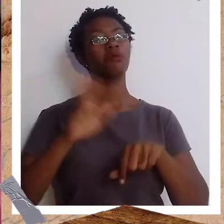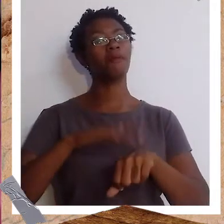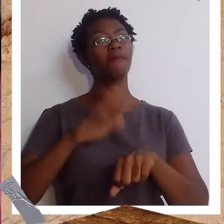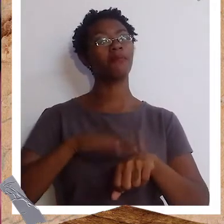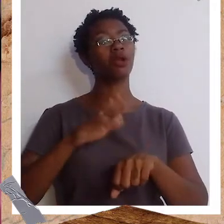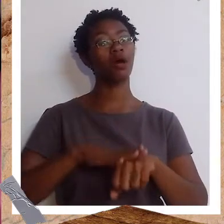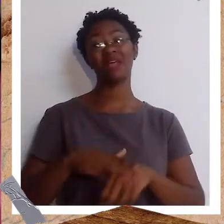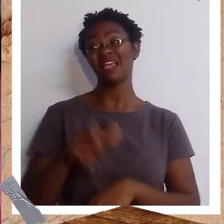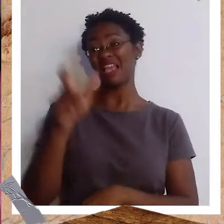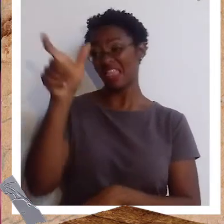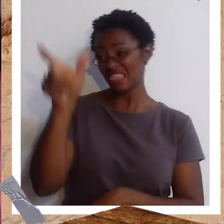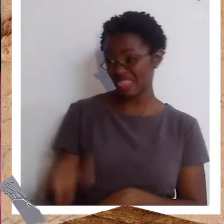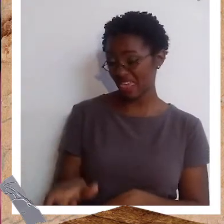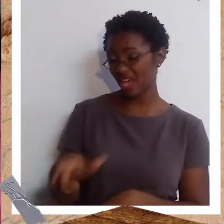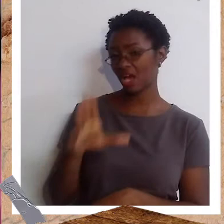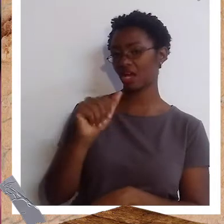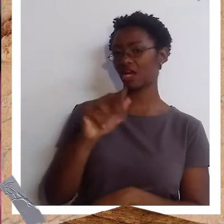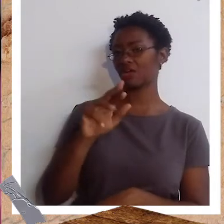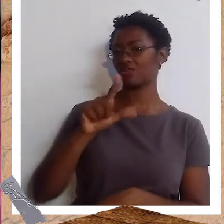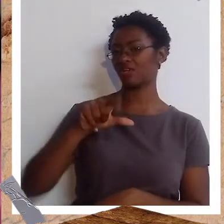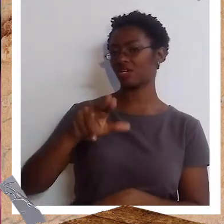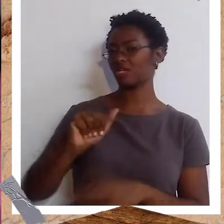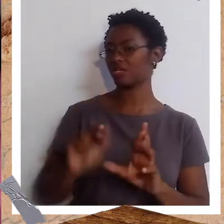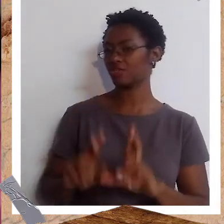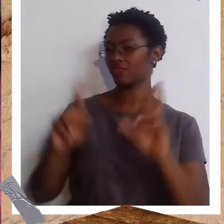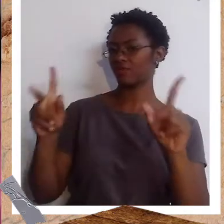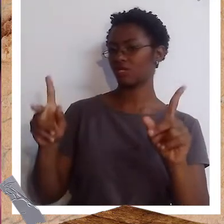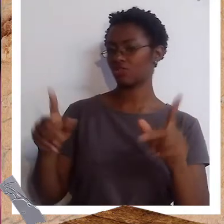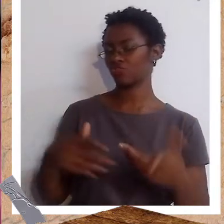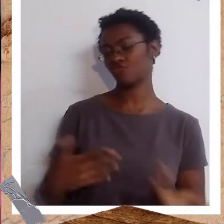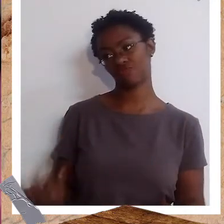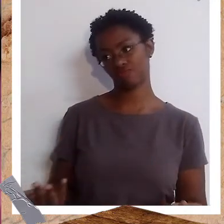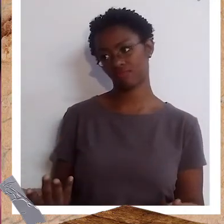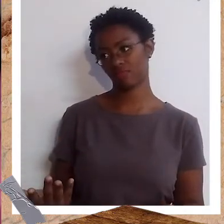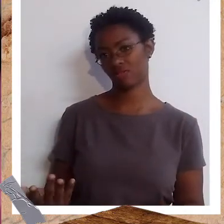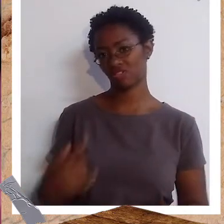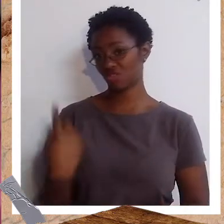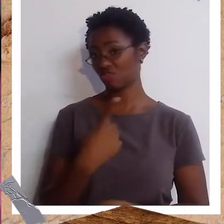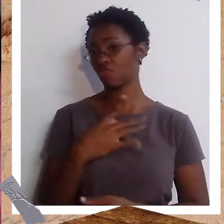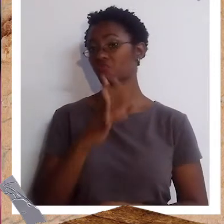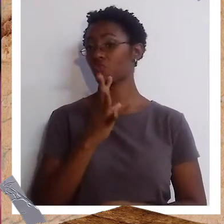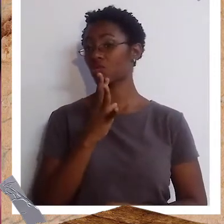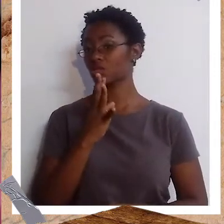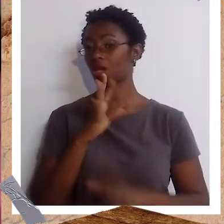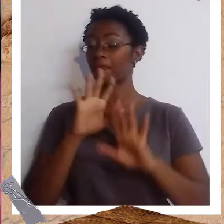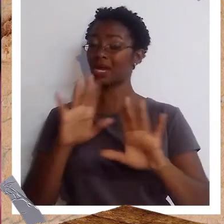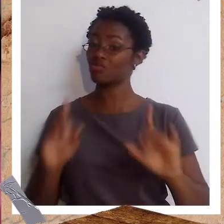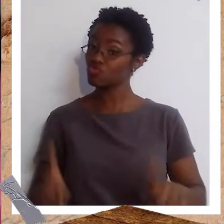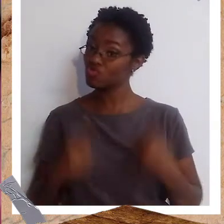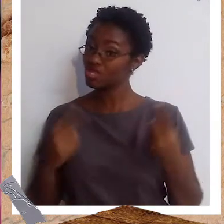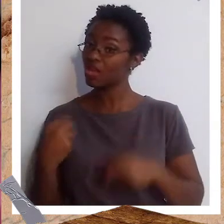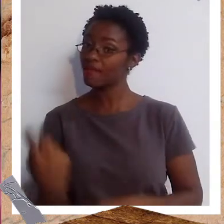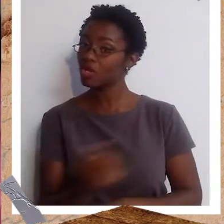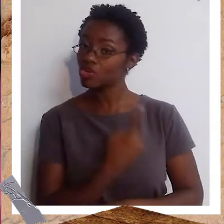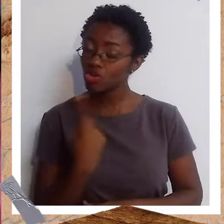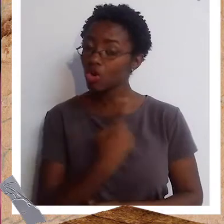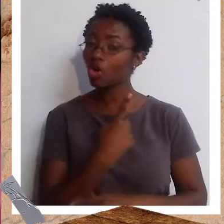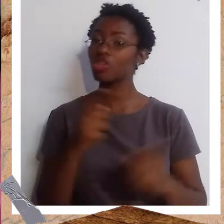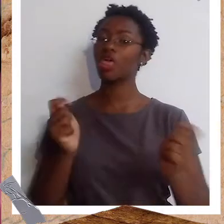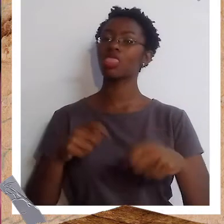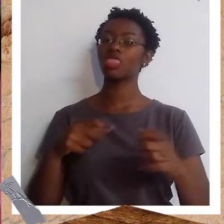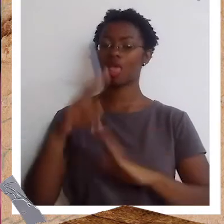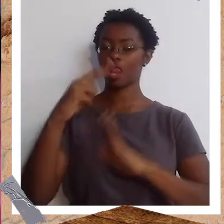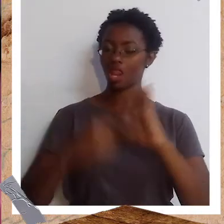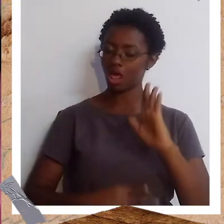determinada Carolina, que foi a Carolina que a gente conheceu, mas agora o desafio, né, é que a gente possa ler e conhecer